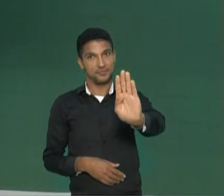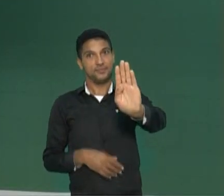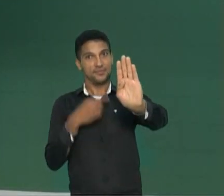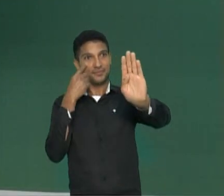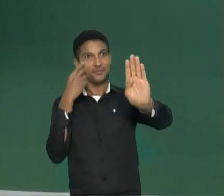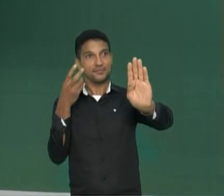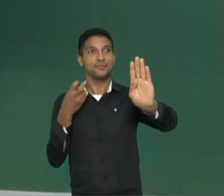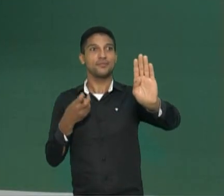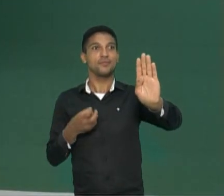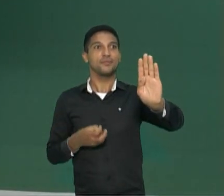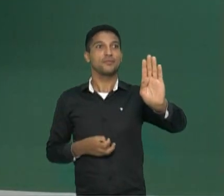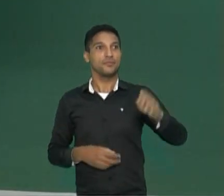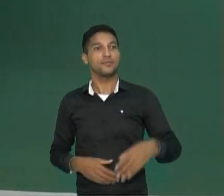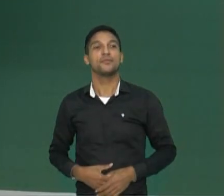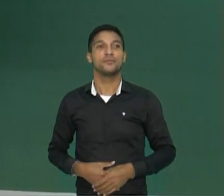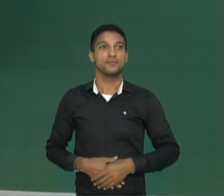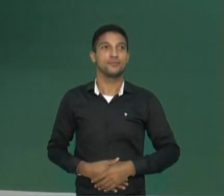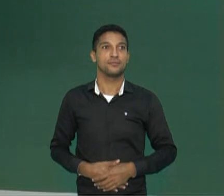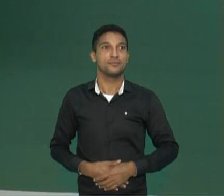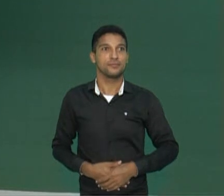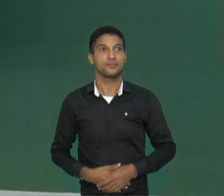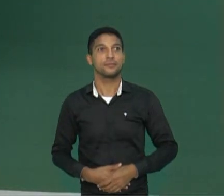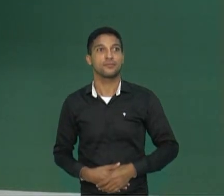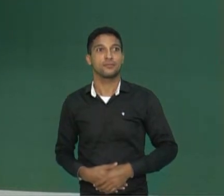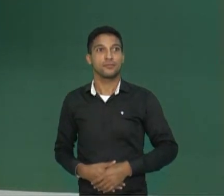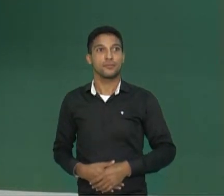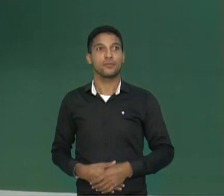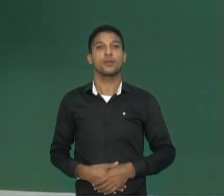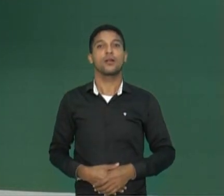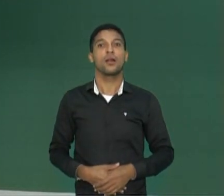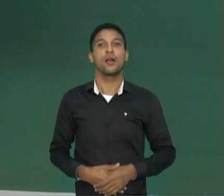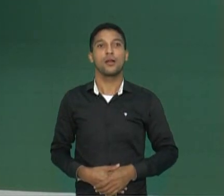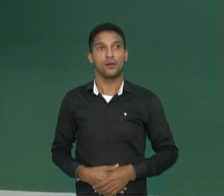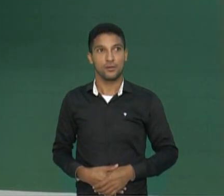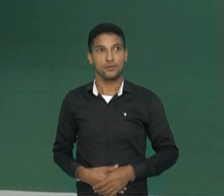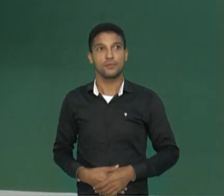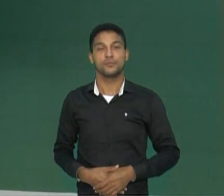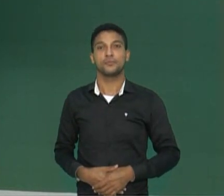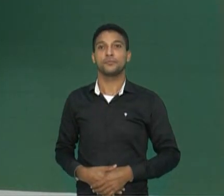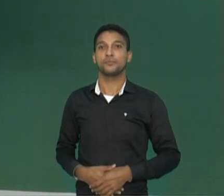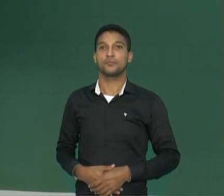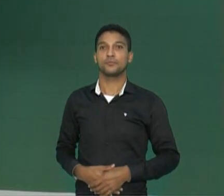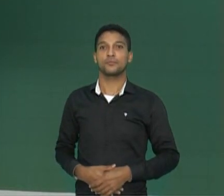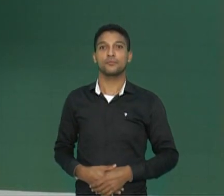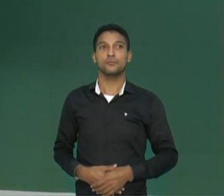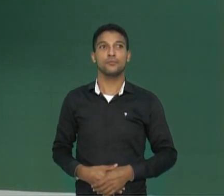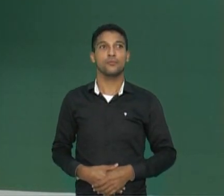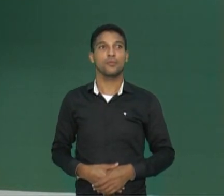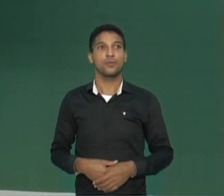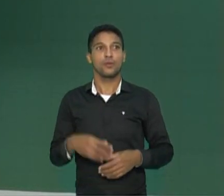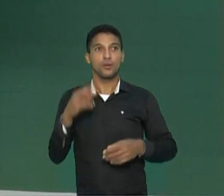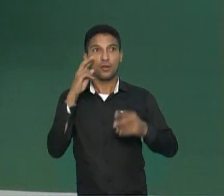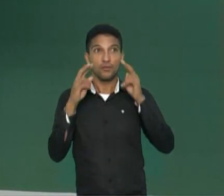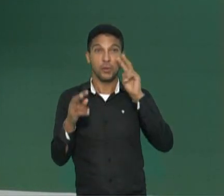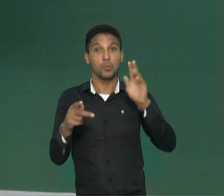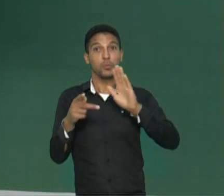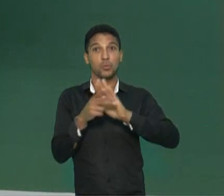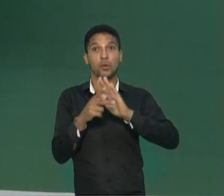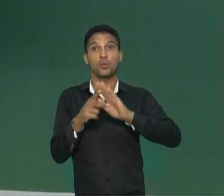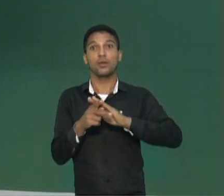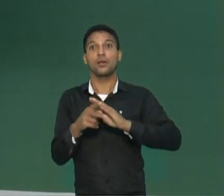novo, foi bem interessante a aula, se não me engano, a aula 15. Vamos lá, Renascença Carolíngia. Tá? E mais uma coisinha aqui da Renascença, olha aqui.